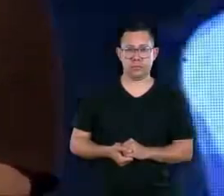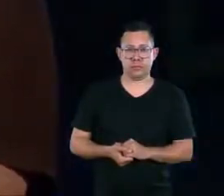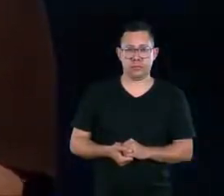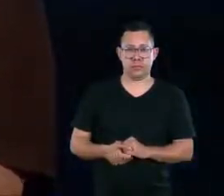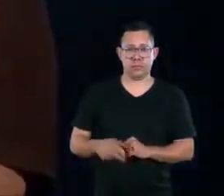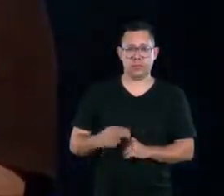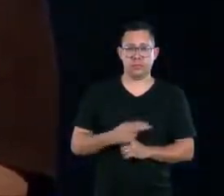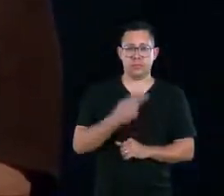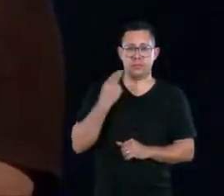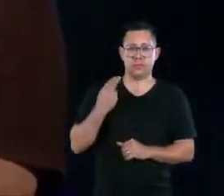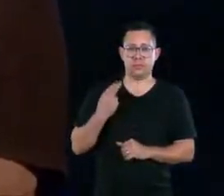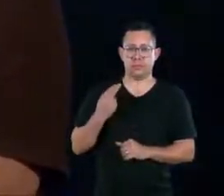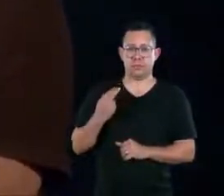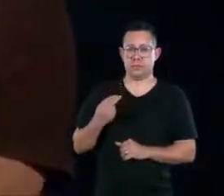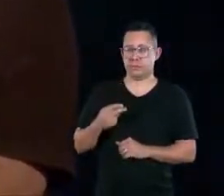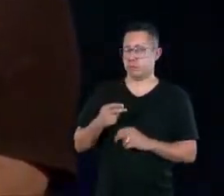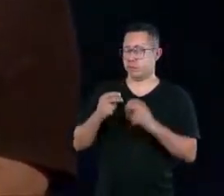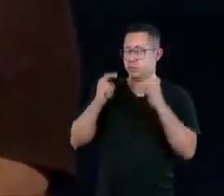Daniel Michonne.